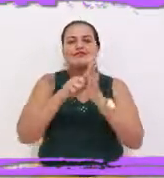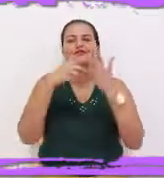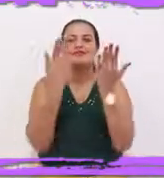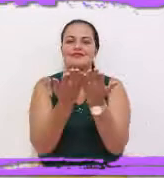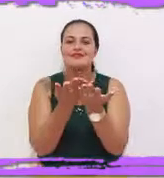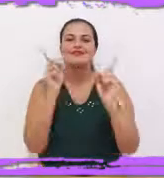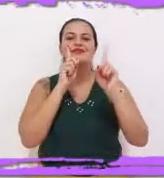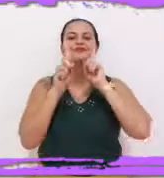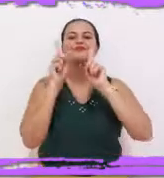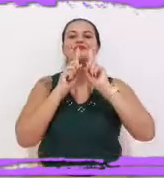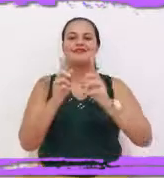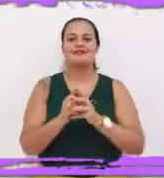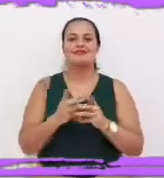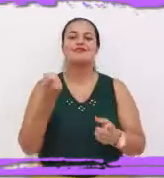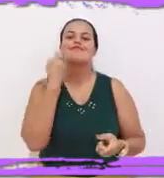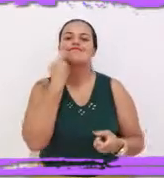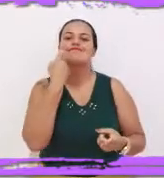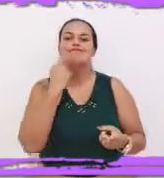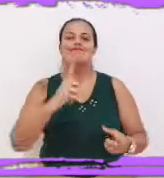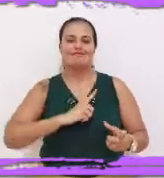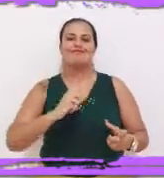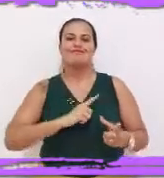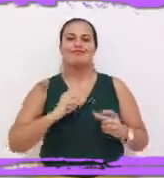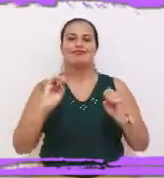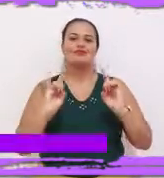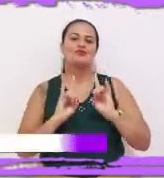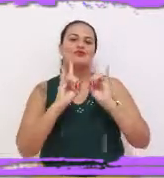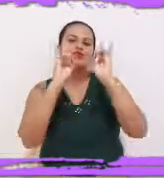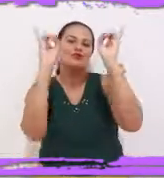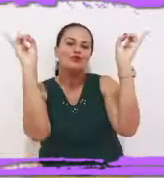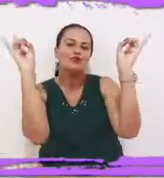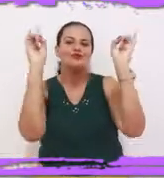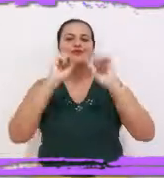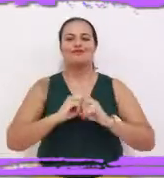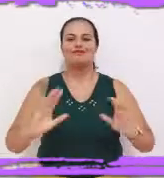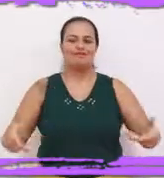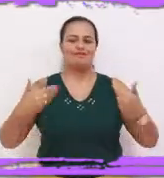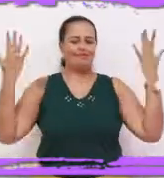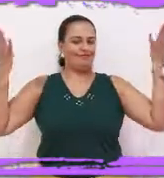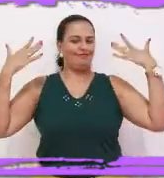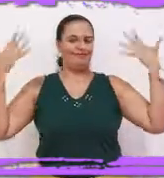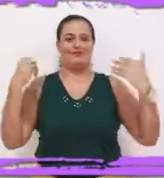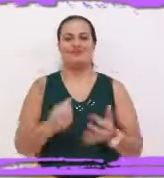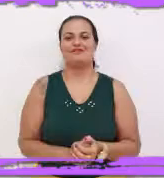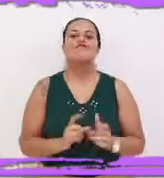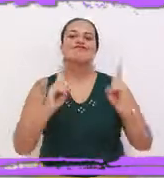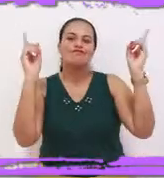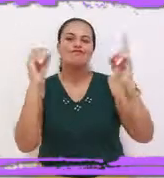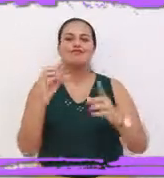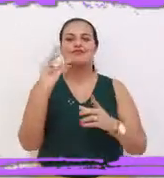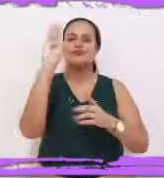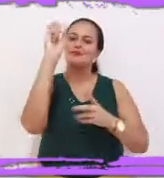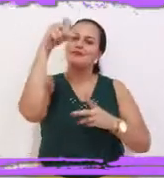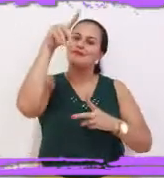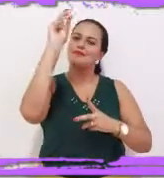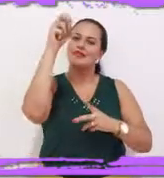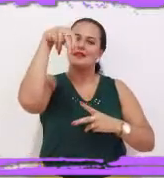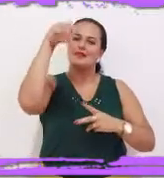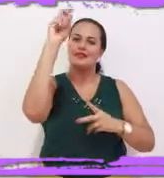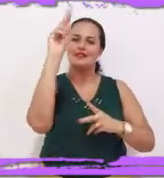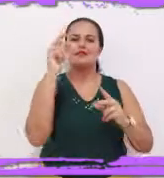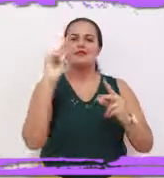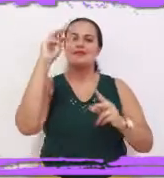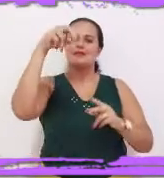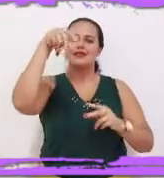pessoal, tá começando mais uma Agenda Maricá e nessa sexta-feira tem continuação do Festival de Verão. Pois é, vai rolar shows